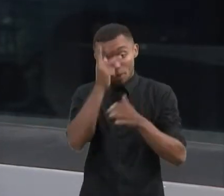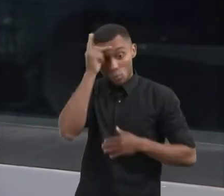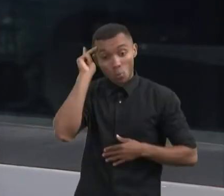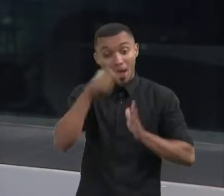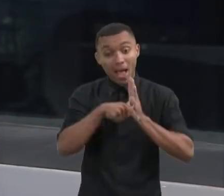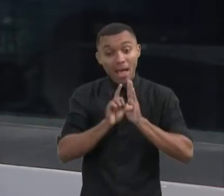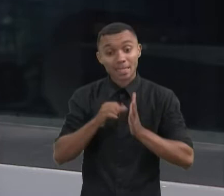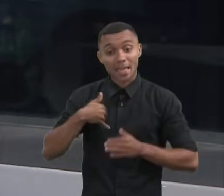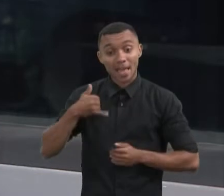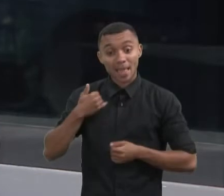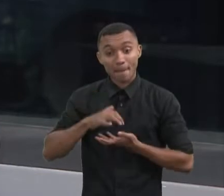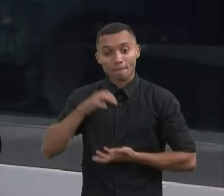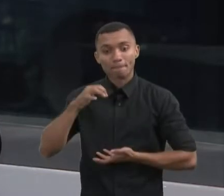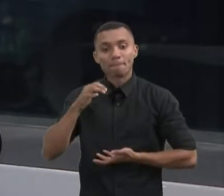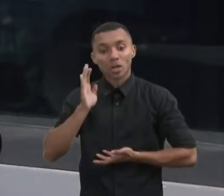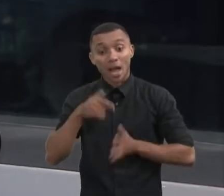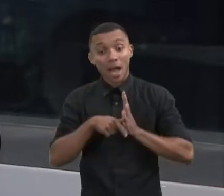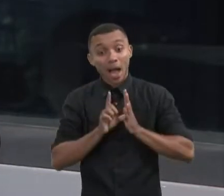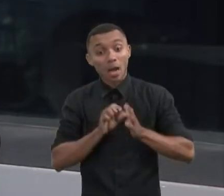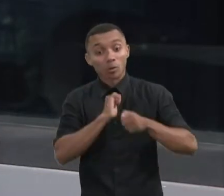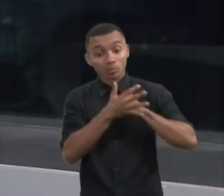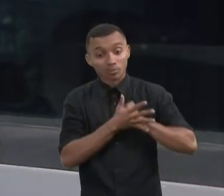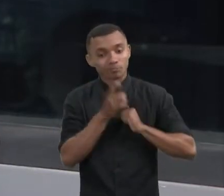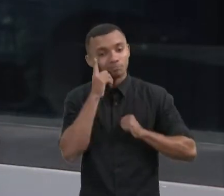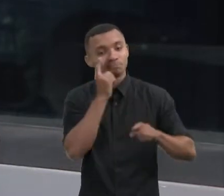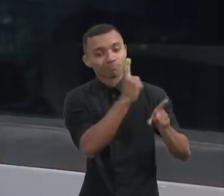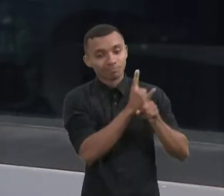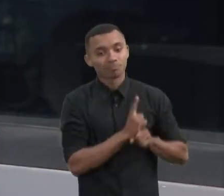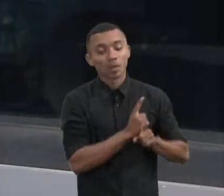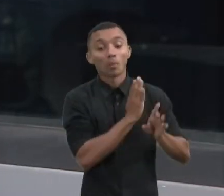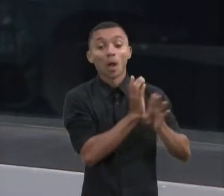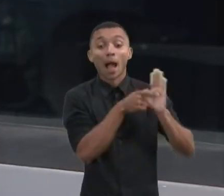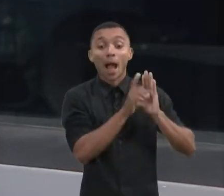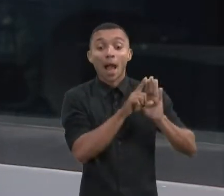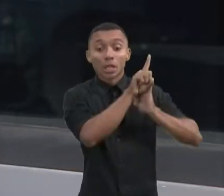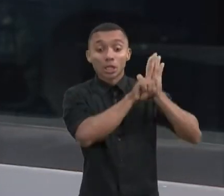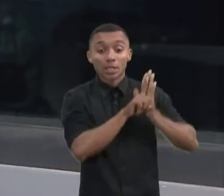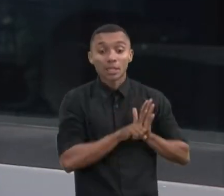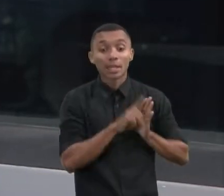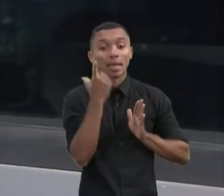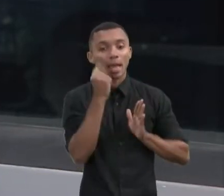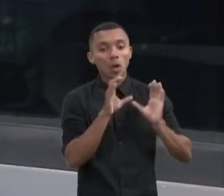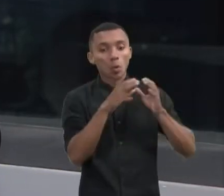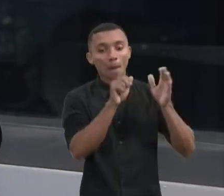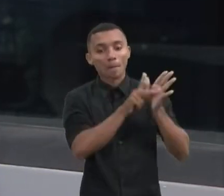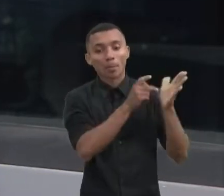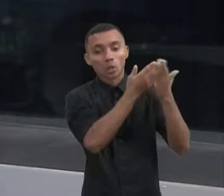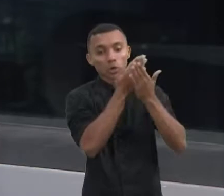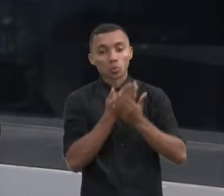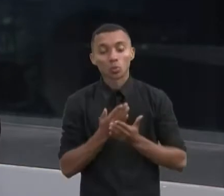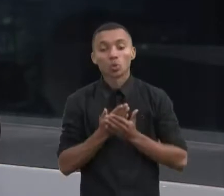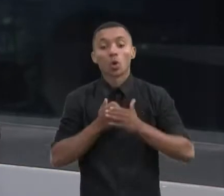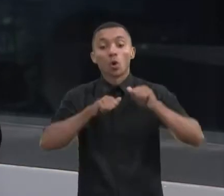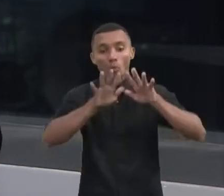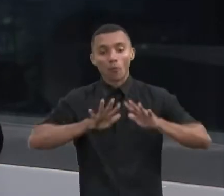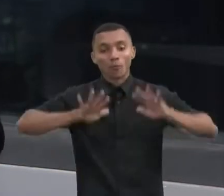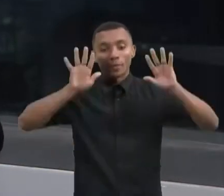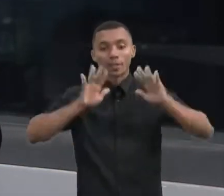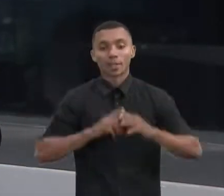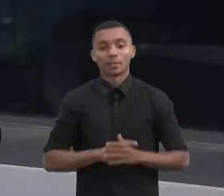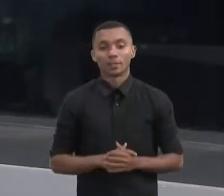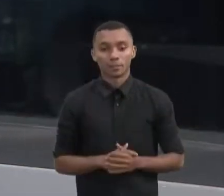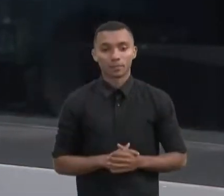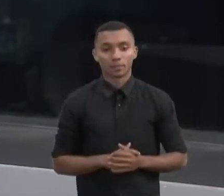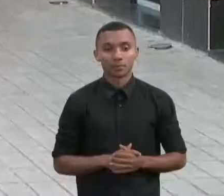foram infectados pelo coronavírus foi comprovada durante um estudo feito por pesquisadores da Universidade Estadual do